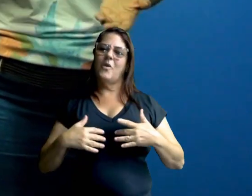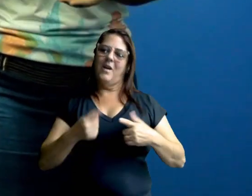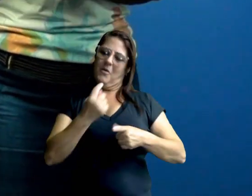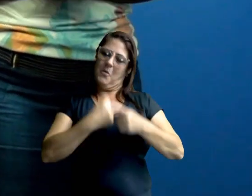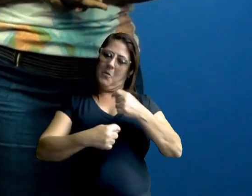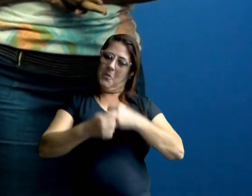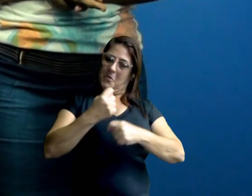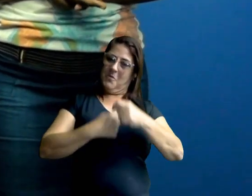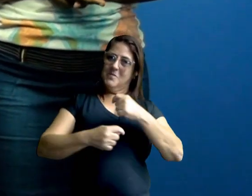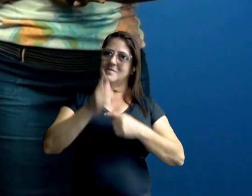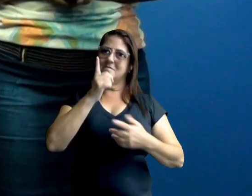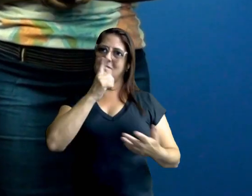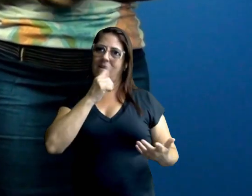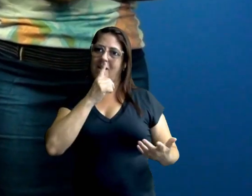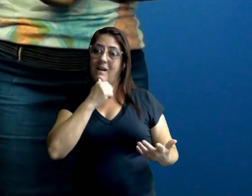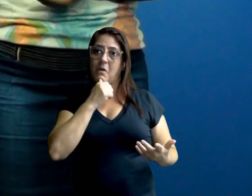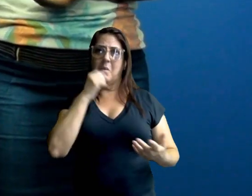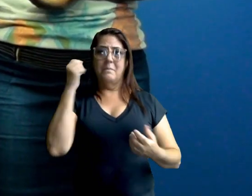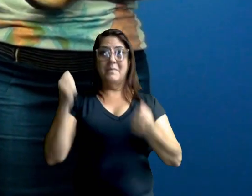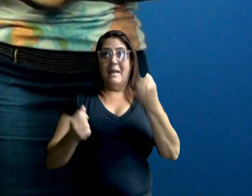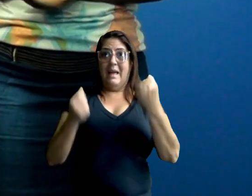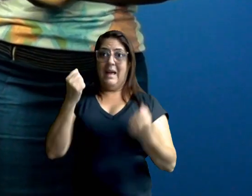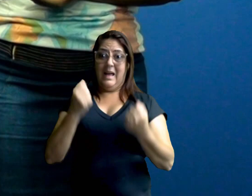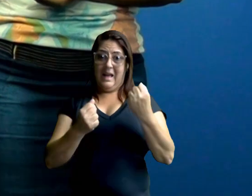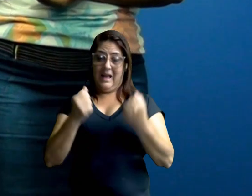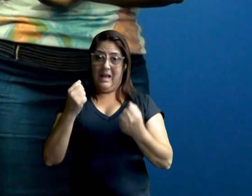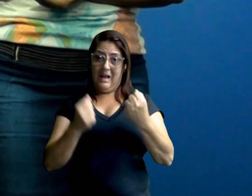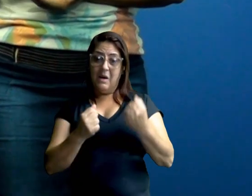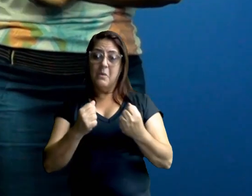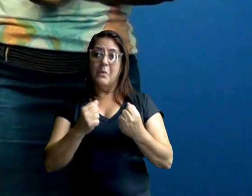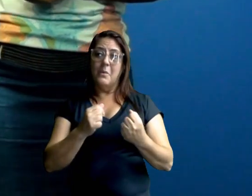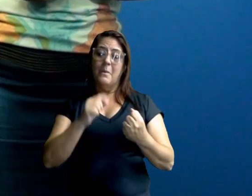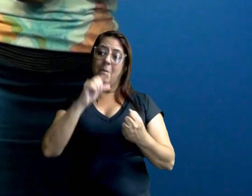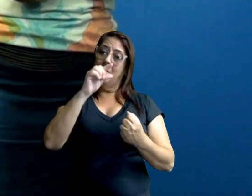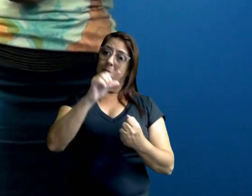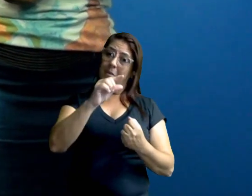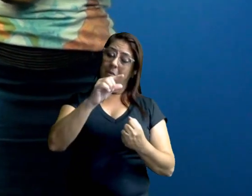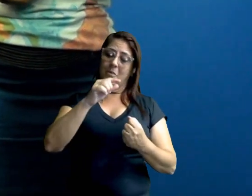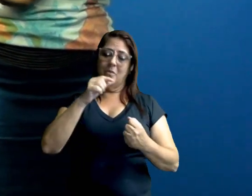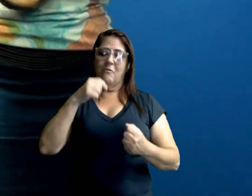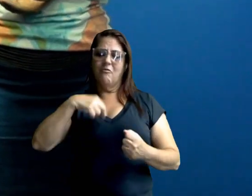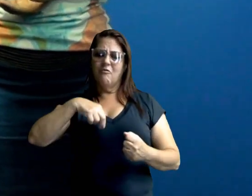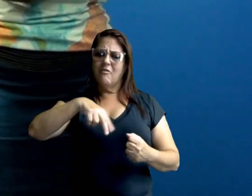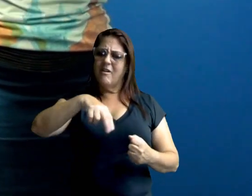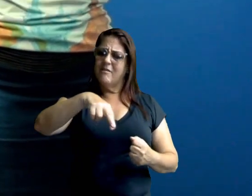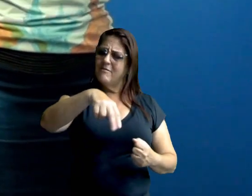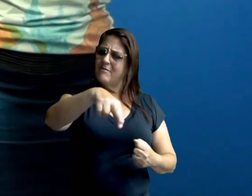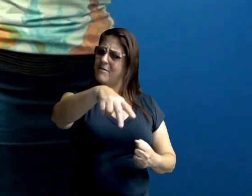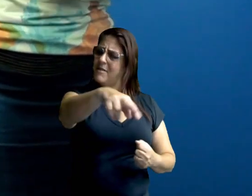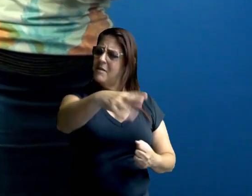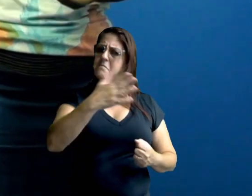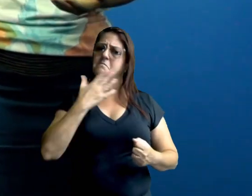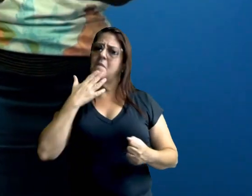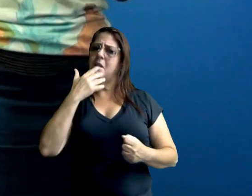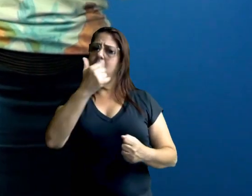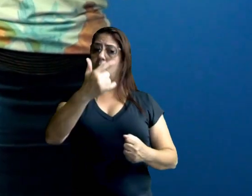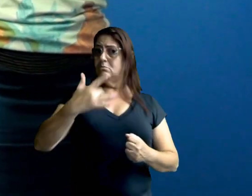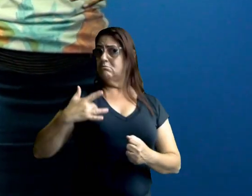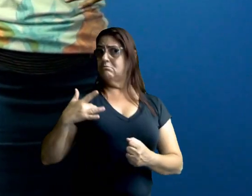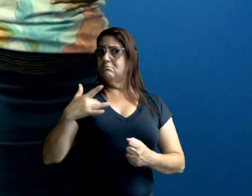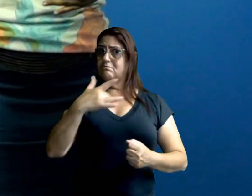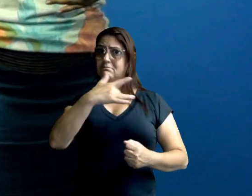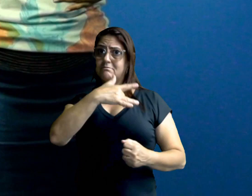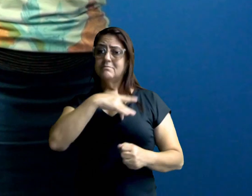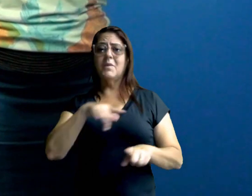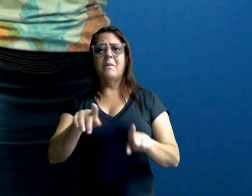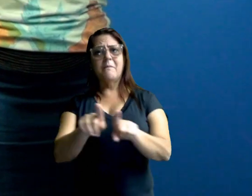água. Evitar andar tanto de carro, andar mais a pé. Se você vai para um lugar mais próximo, você pode ir andando, você vai andando, porque você